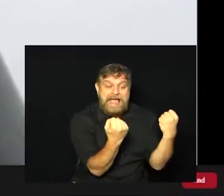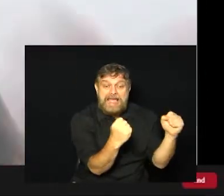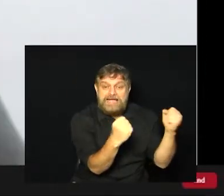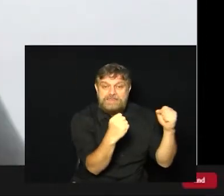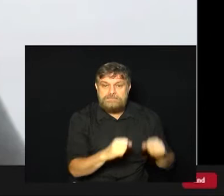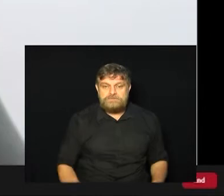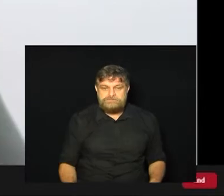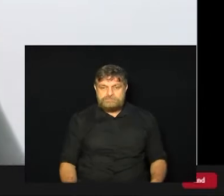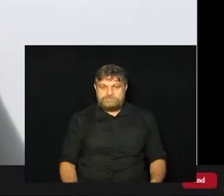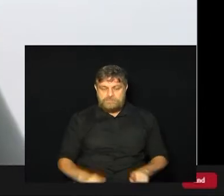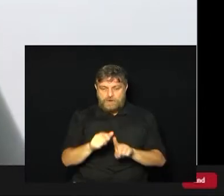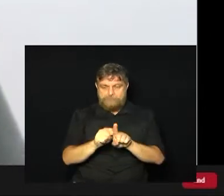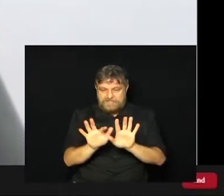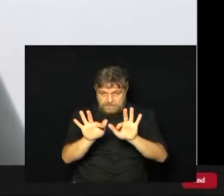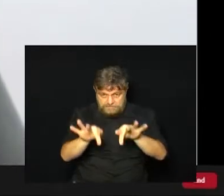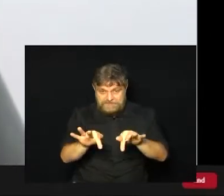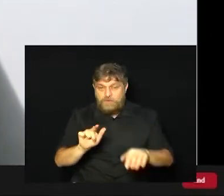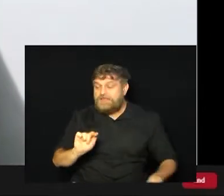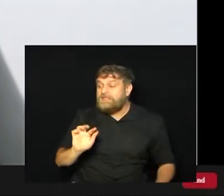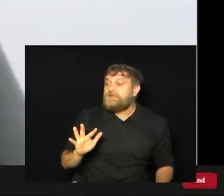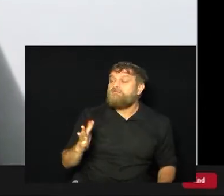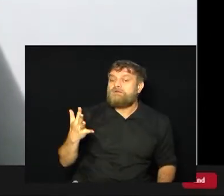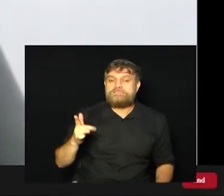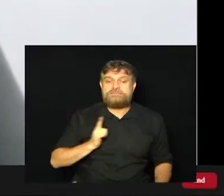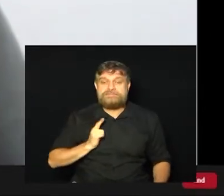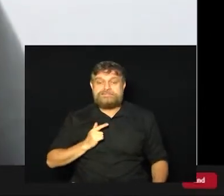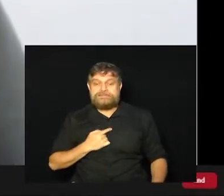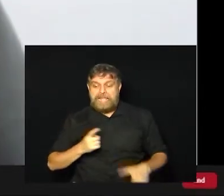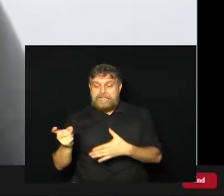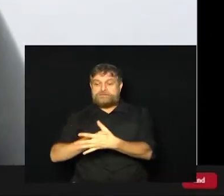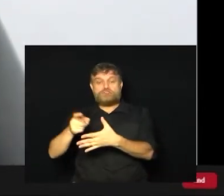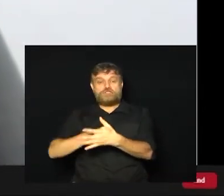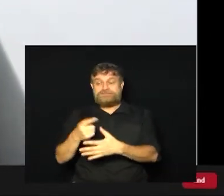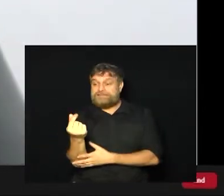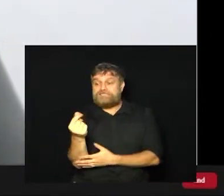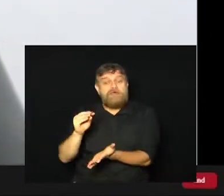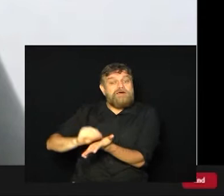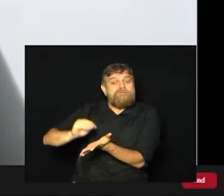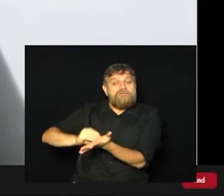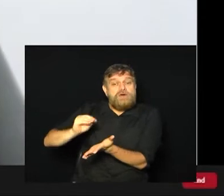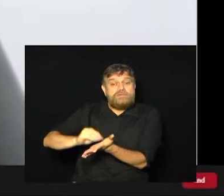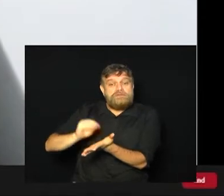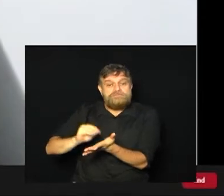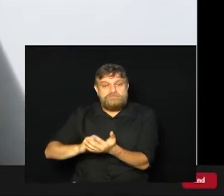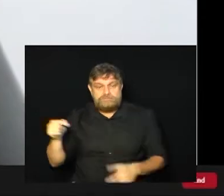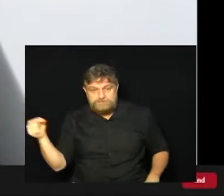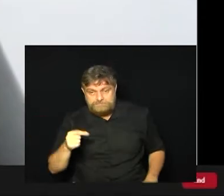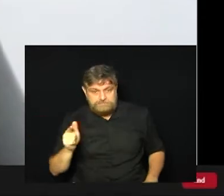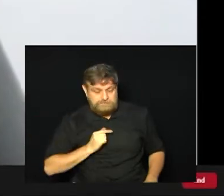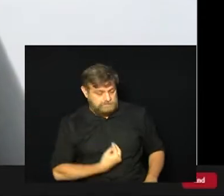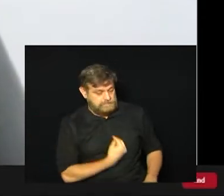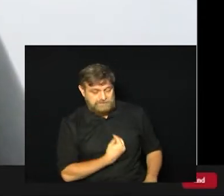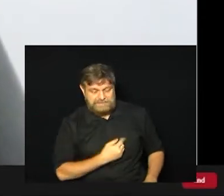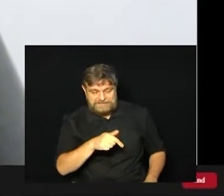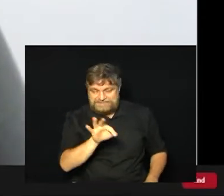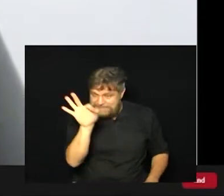no final do mês, ou no final do ano, ou no final do semestre, você vai ter um buraco nas suas finanças. E o buraco está aí.